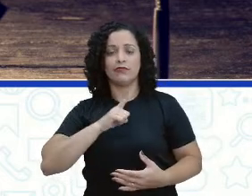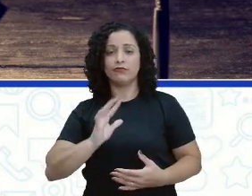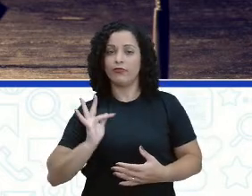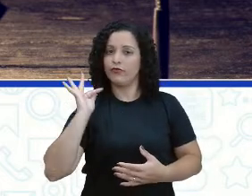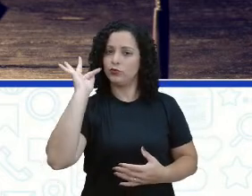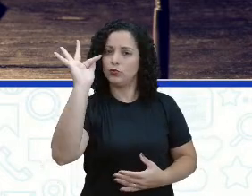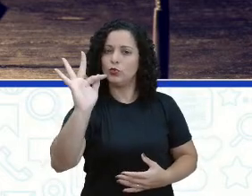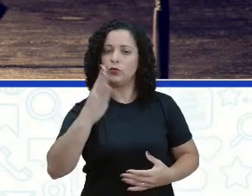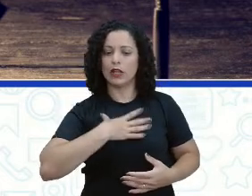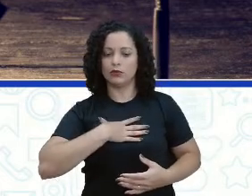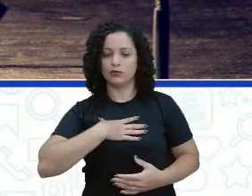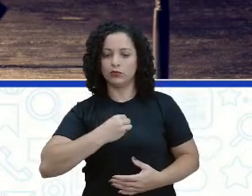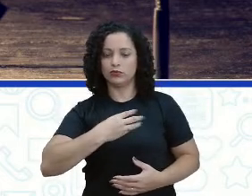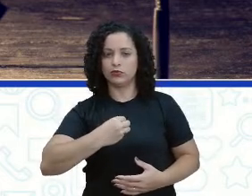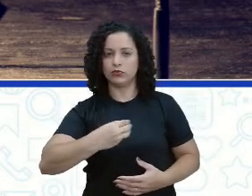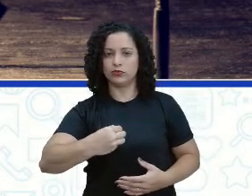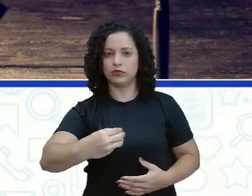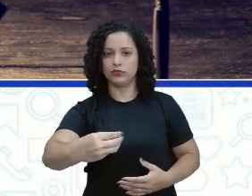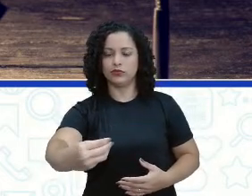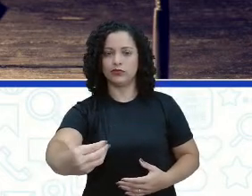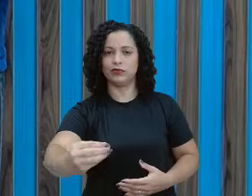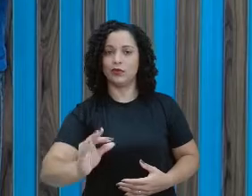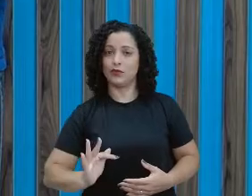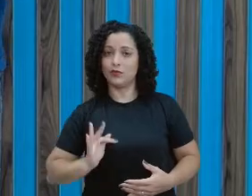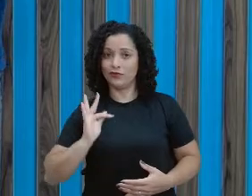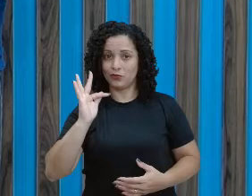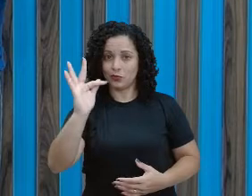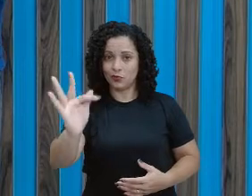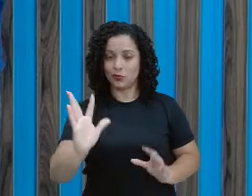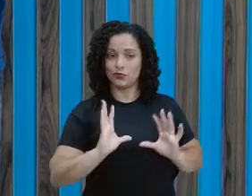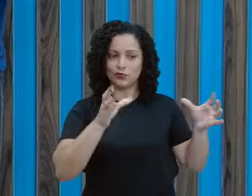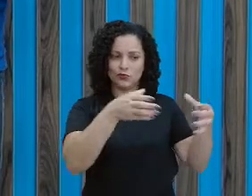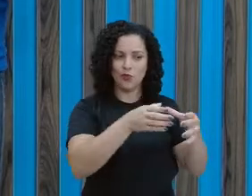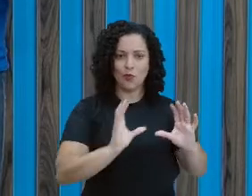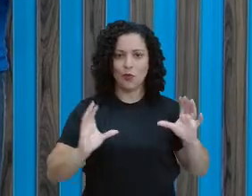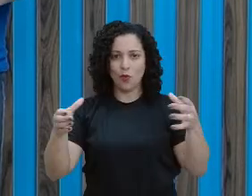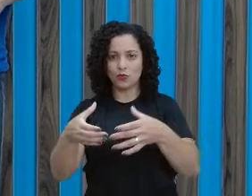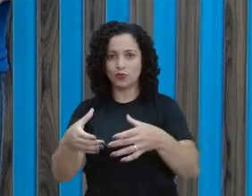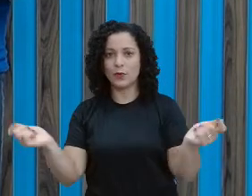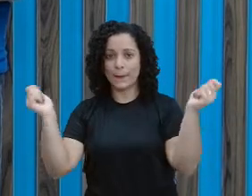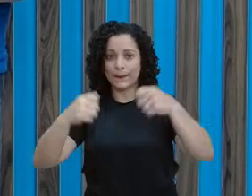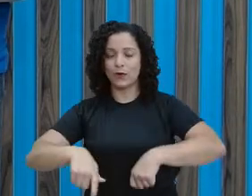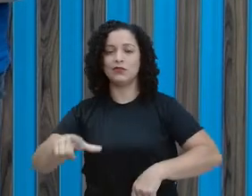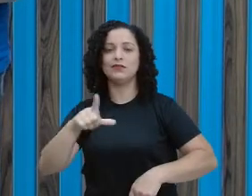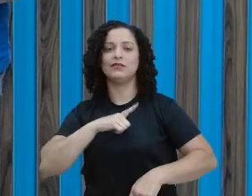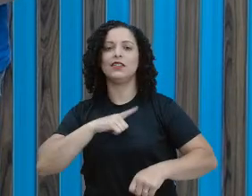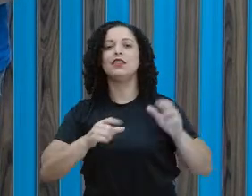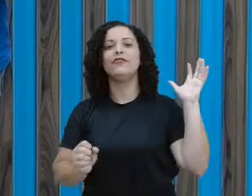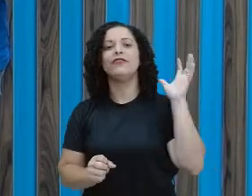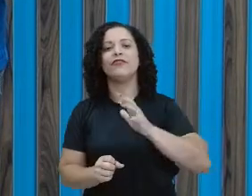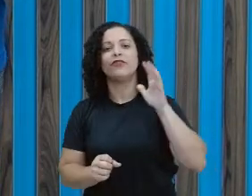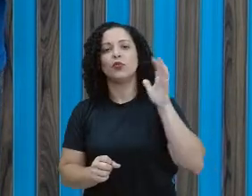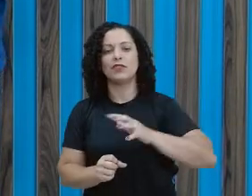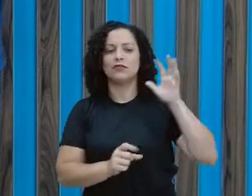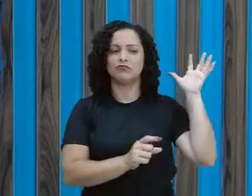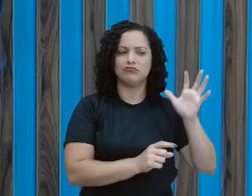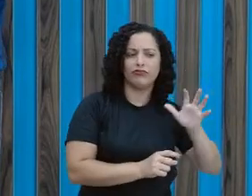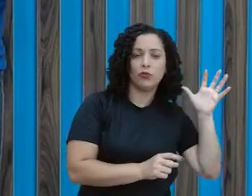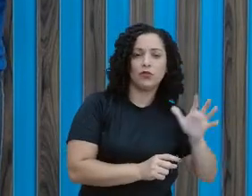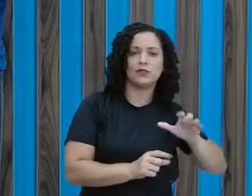gerações seguintes. E, ao longo do tempo, essas populações elas podem sofrer, né,